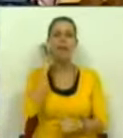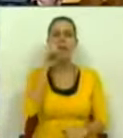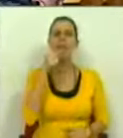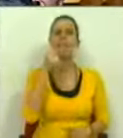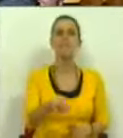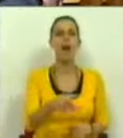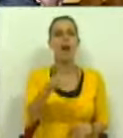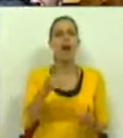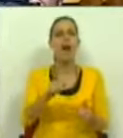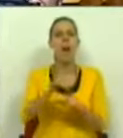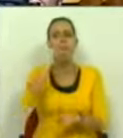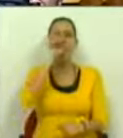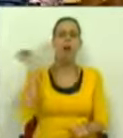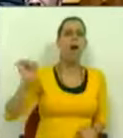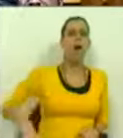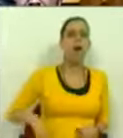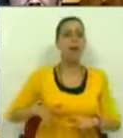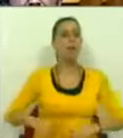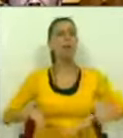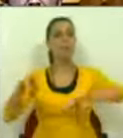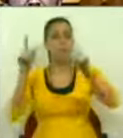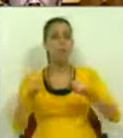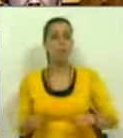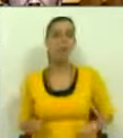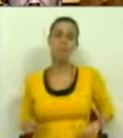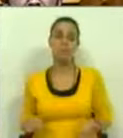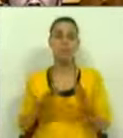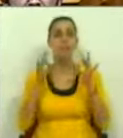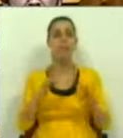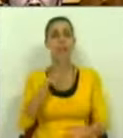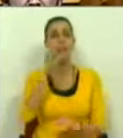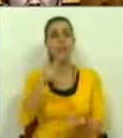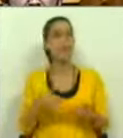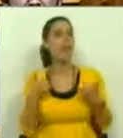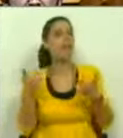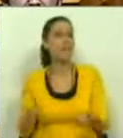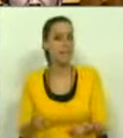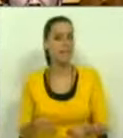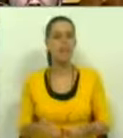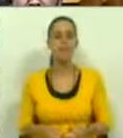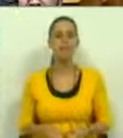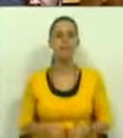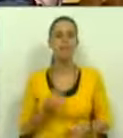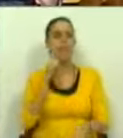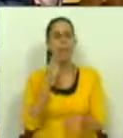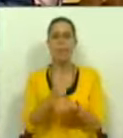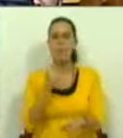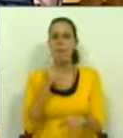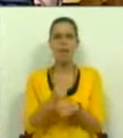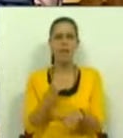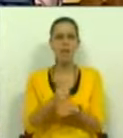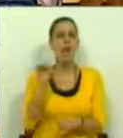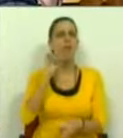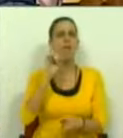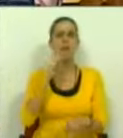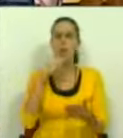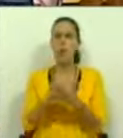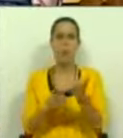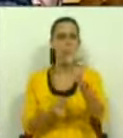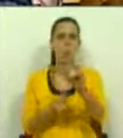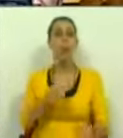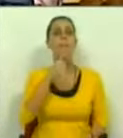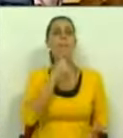que o Governo menospreza esse crescimento, vão de certo dizê-lo já a seguir, são depois os mesmos que desvalorizam